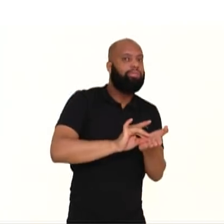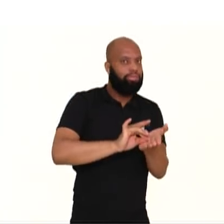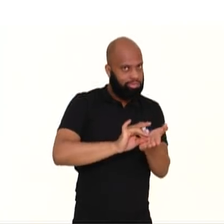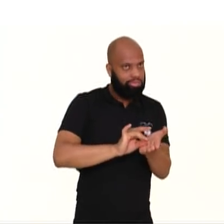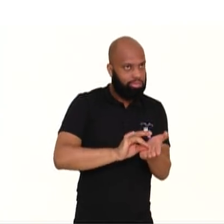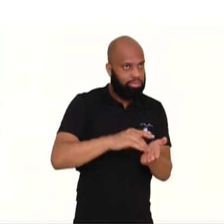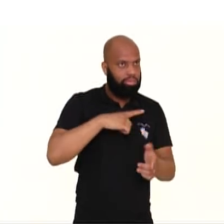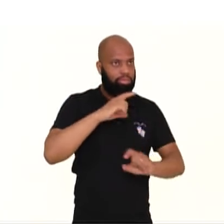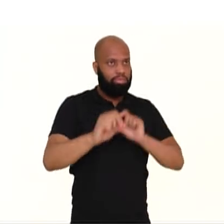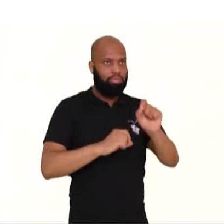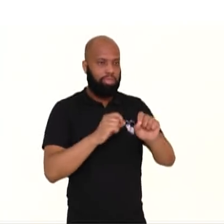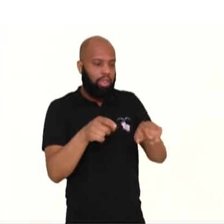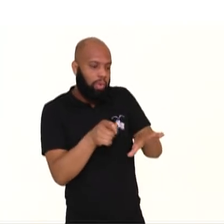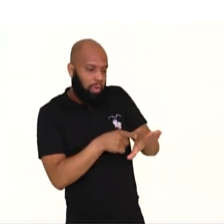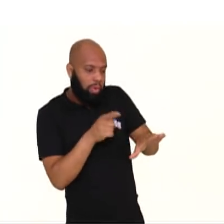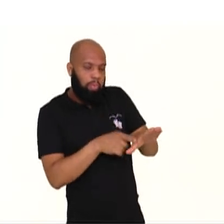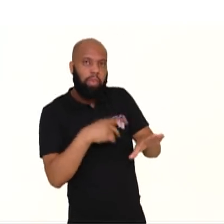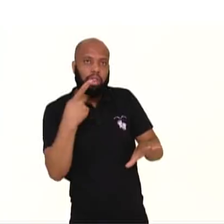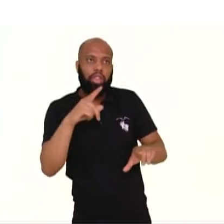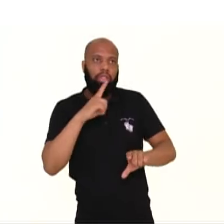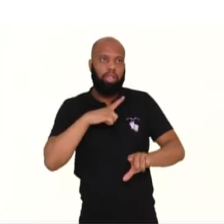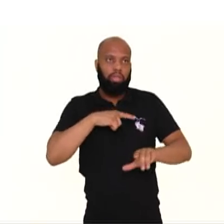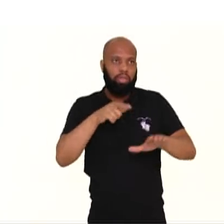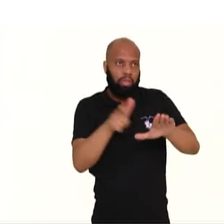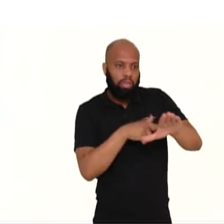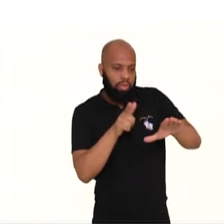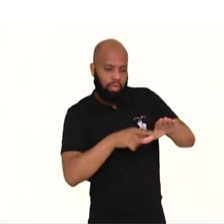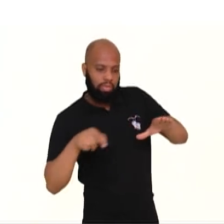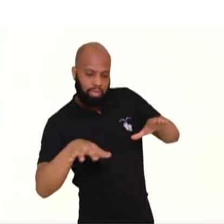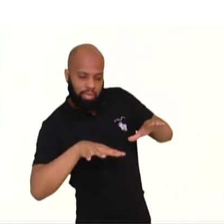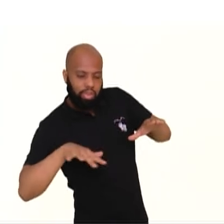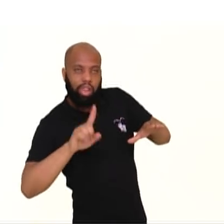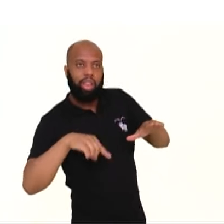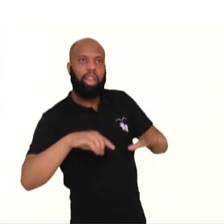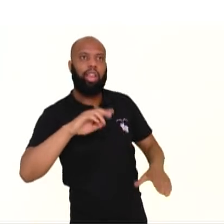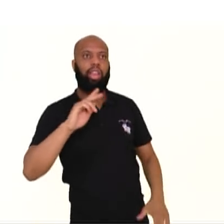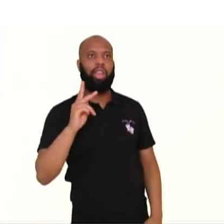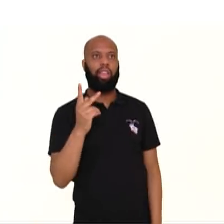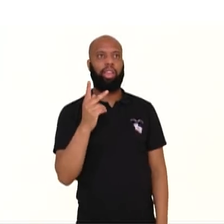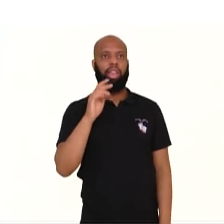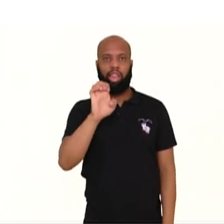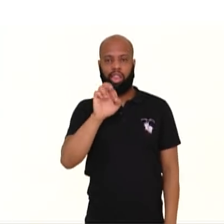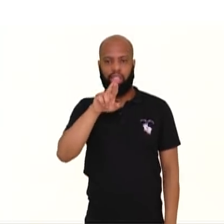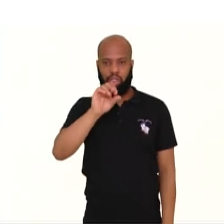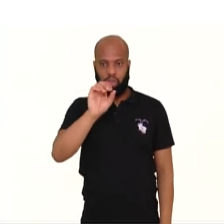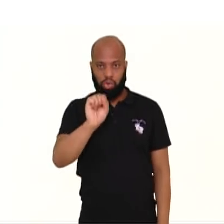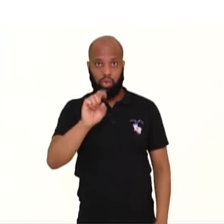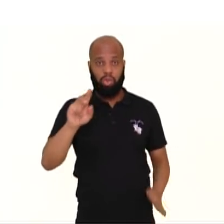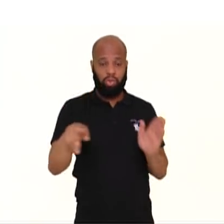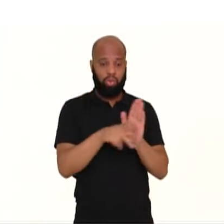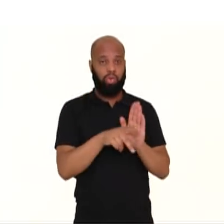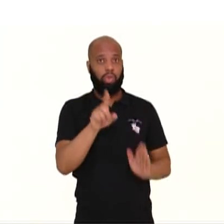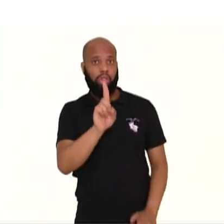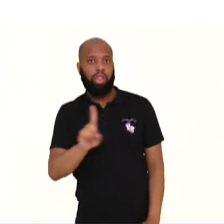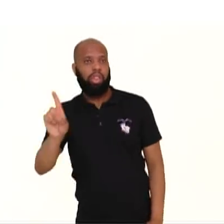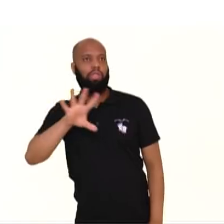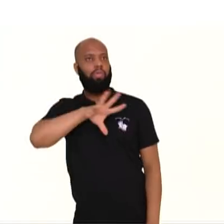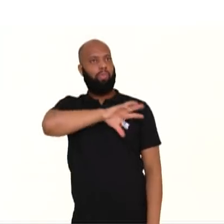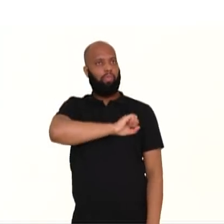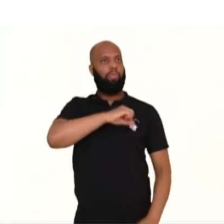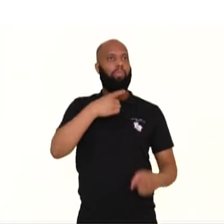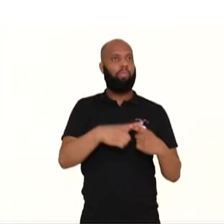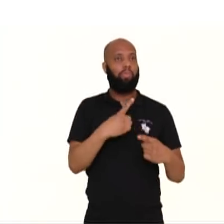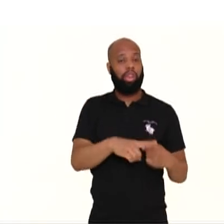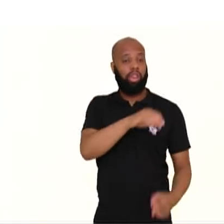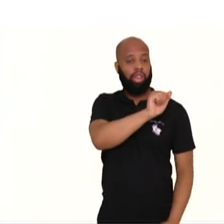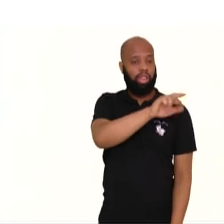pés, né, aos pés de Ares, o deus Eros, o deus do amor. Lembrando que Ares, apesar de ser o deus da guerra,